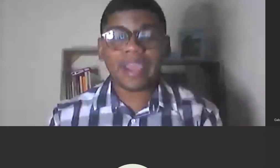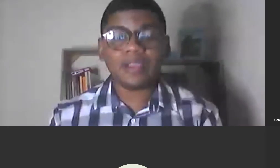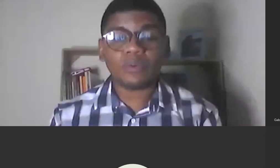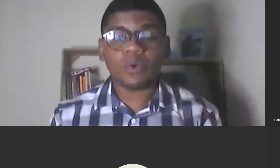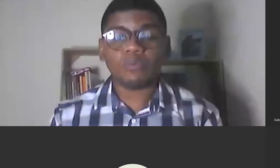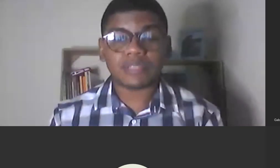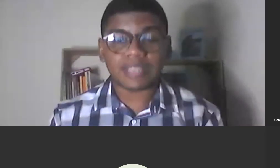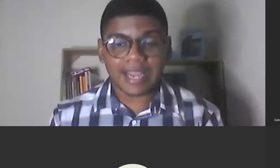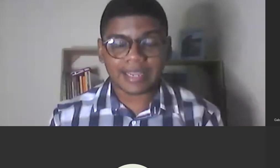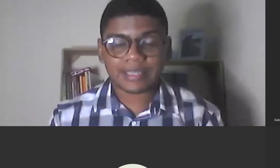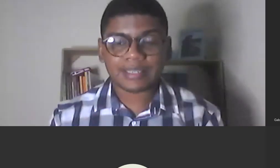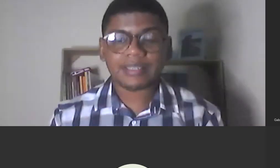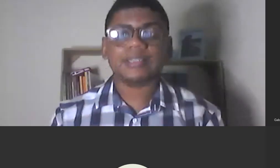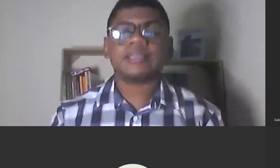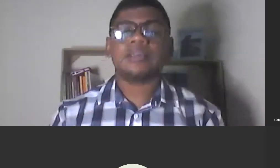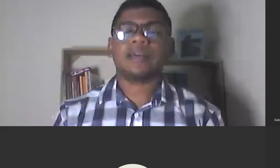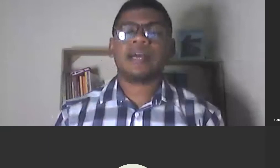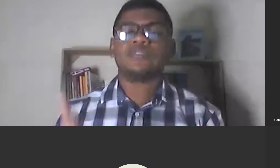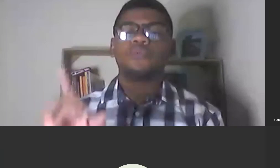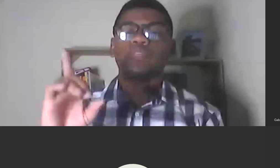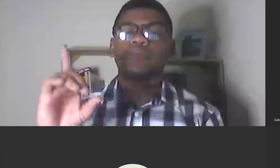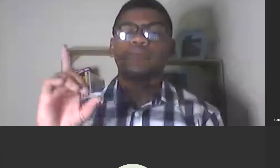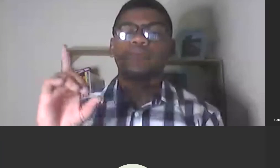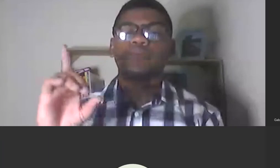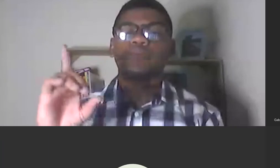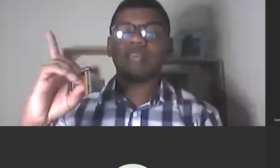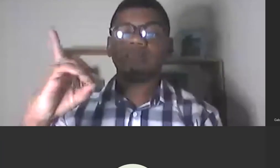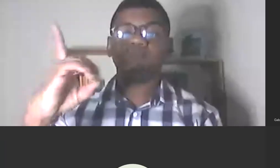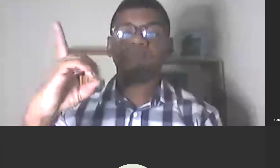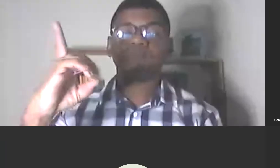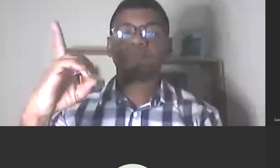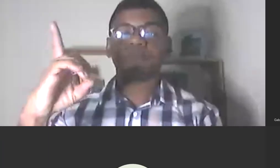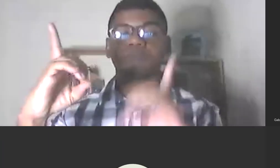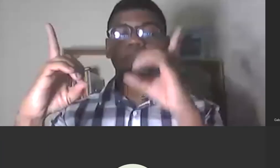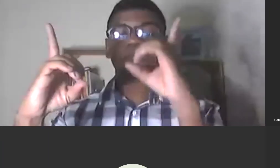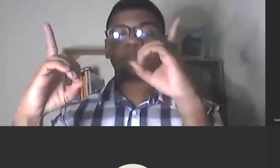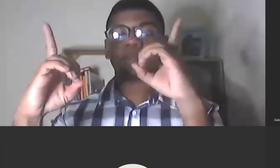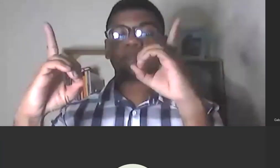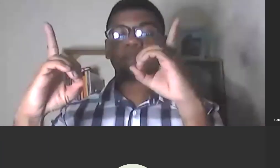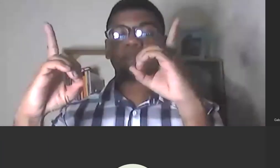Achar ou encontrar as duas mãos em D,